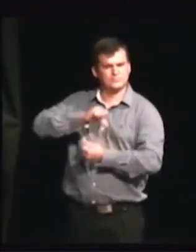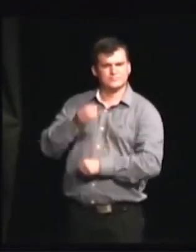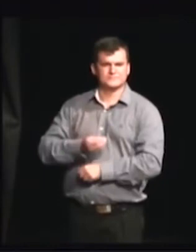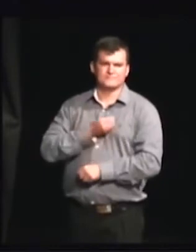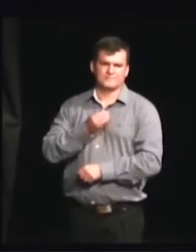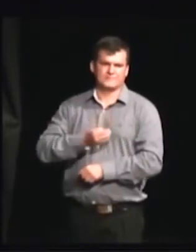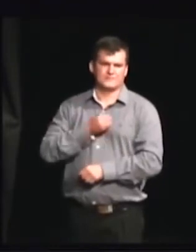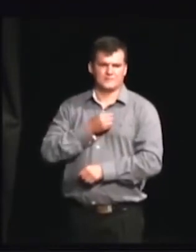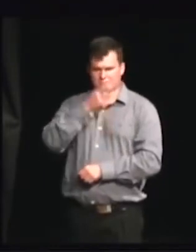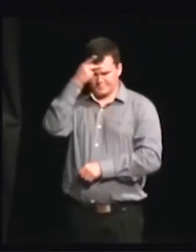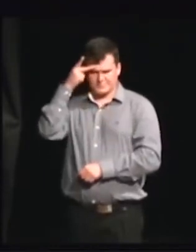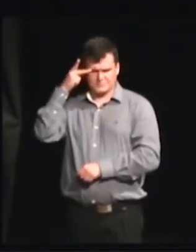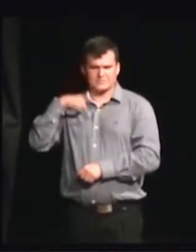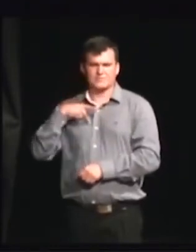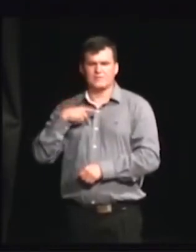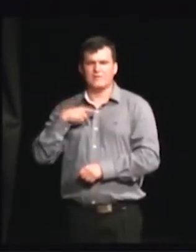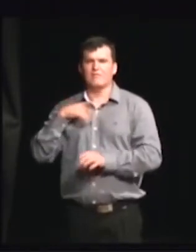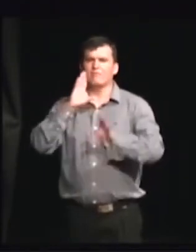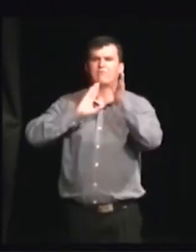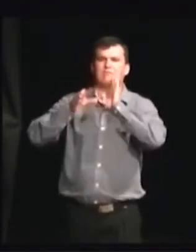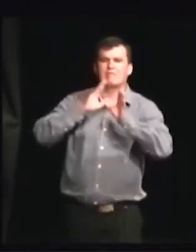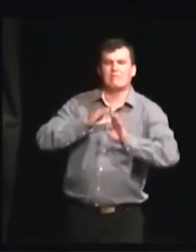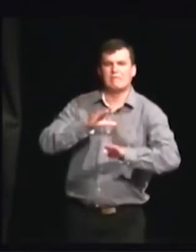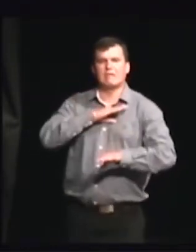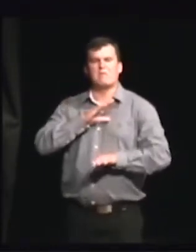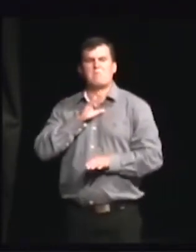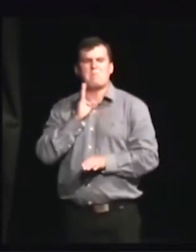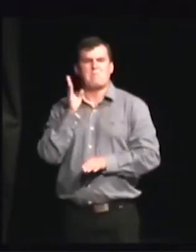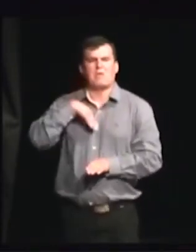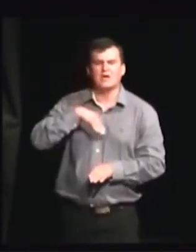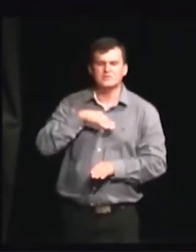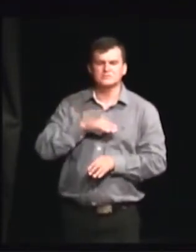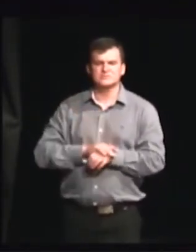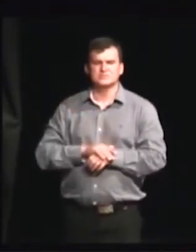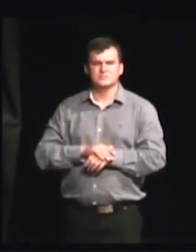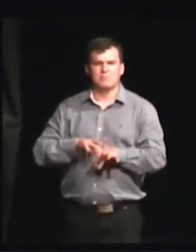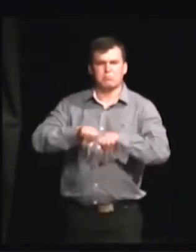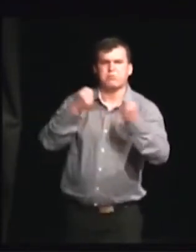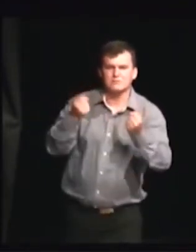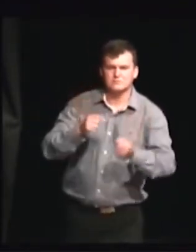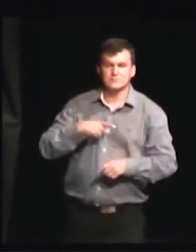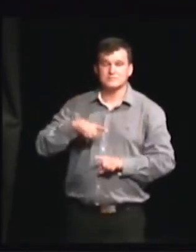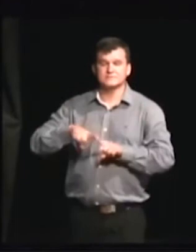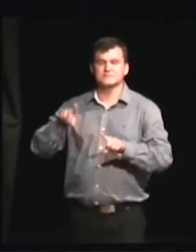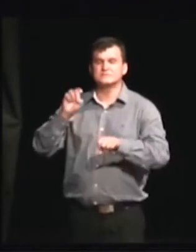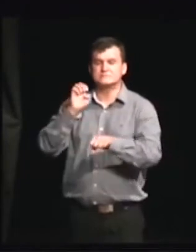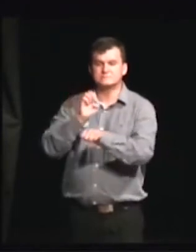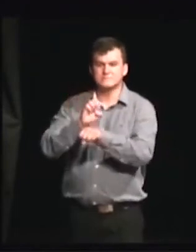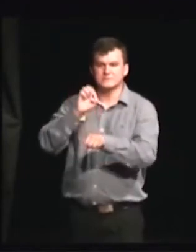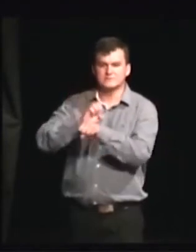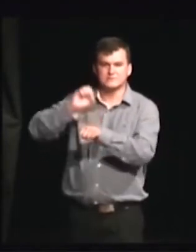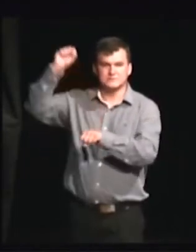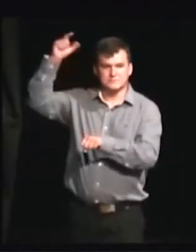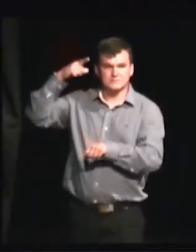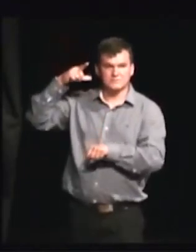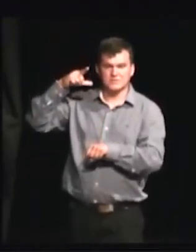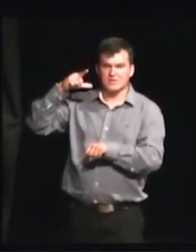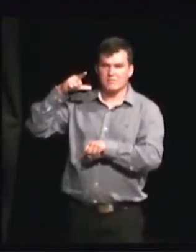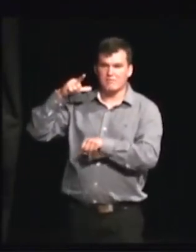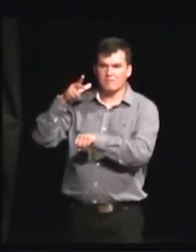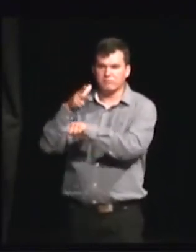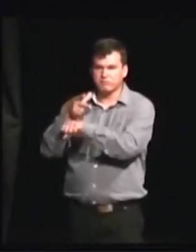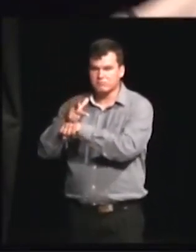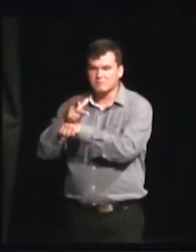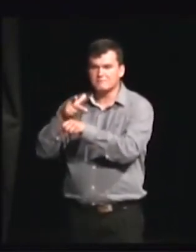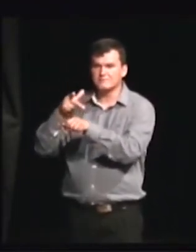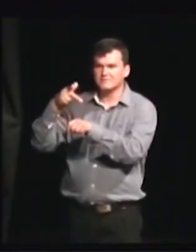não fica apenas compartilhando notícia de tragédia, de caos, mas que leva a mensagem de esperança e de luz. Quando alguém mandar um vídeo para o seu